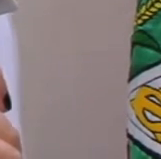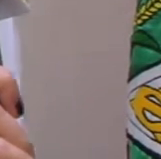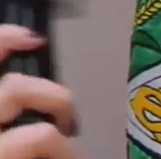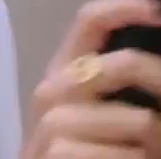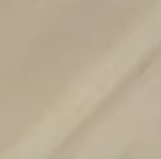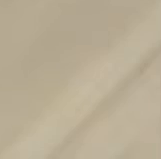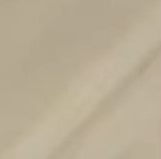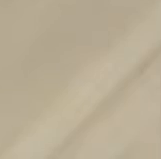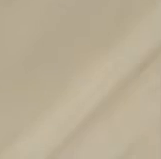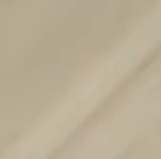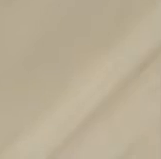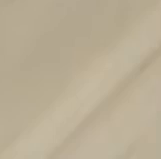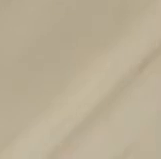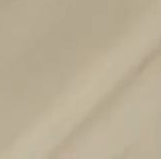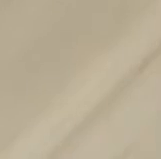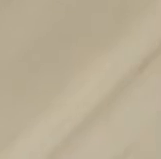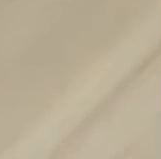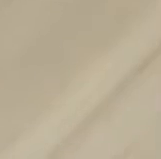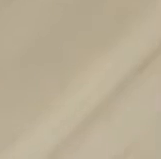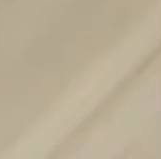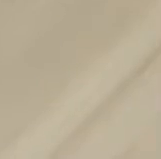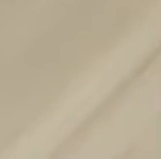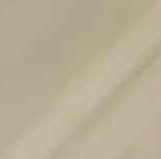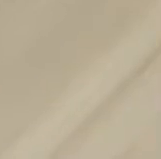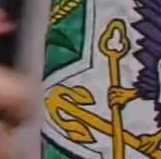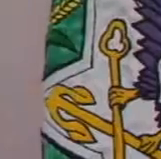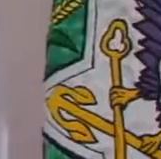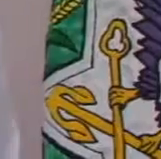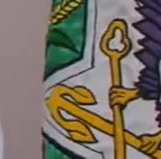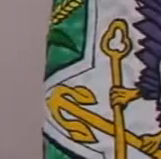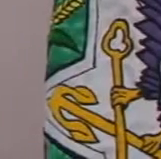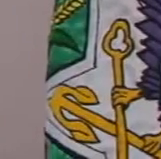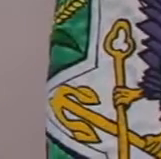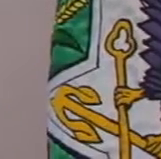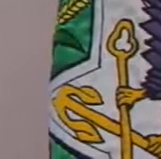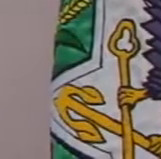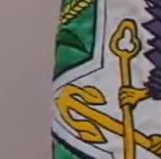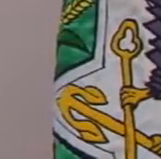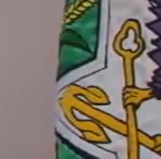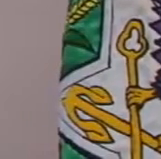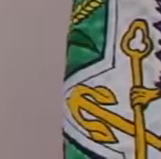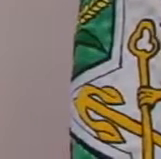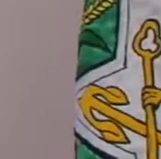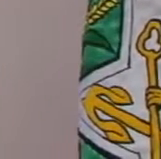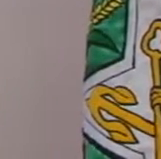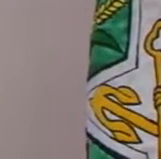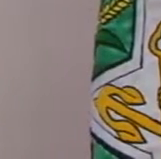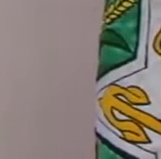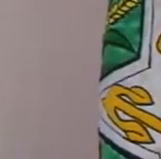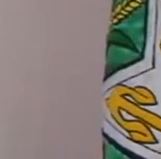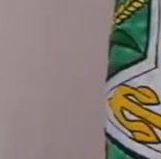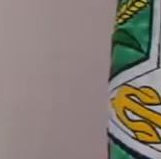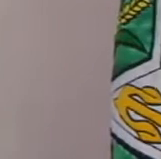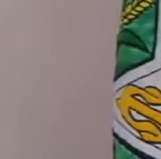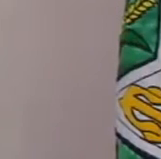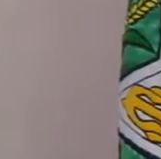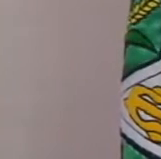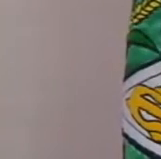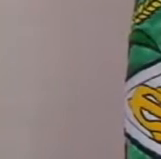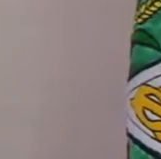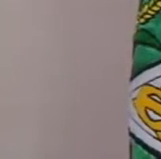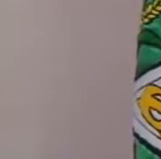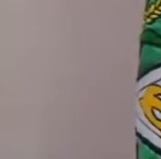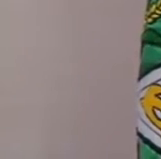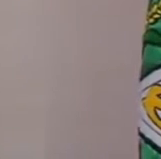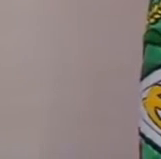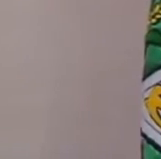TV Cidadã. Obrigado também pela oportunidade. Lembrando que amanhã essa sessão ela será transmitida ao